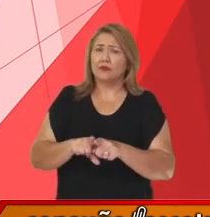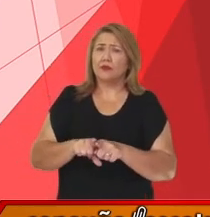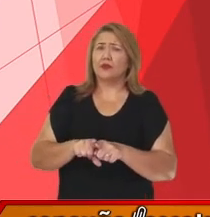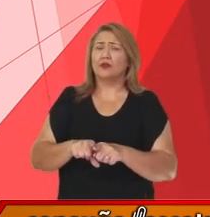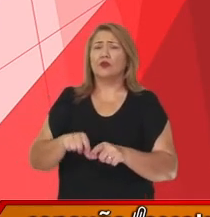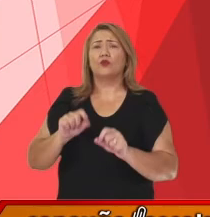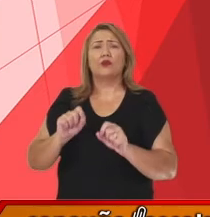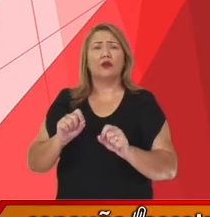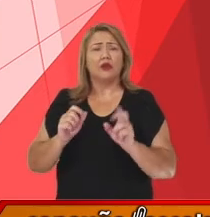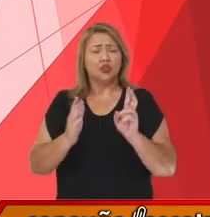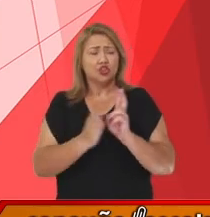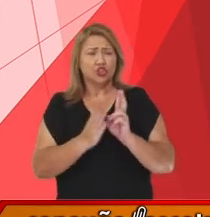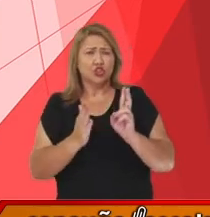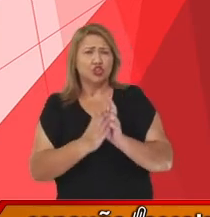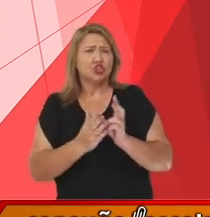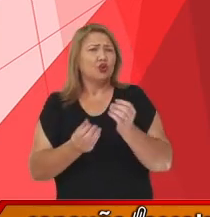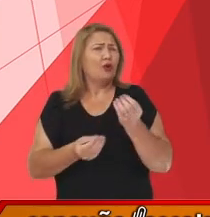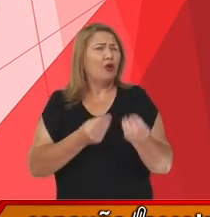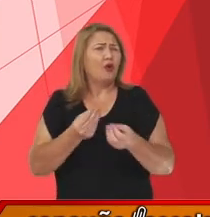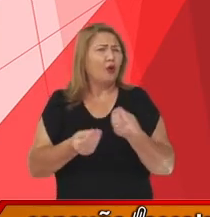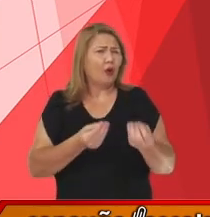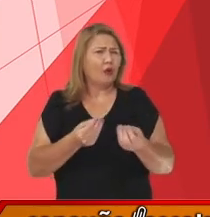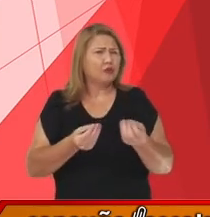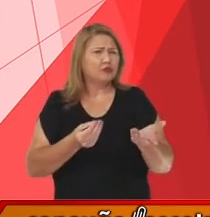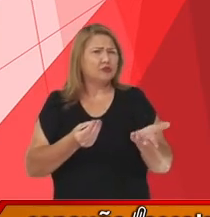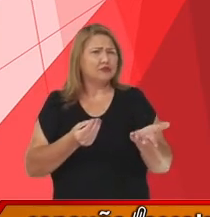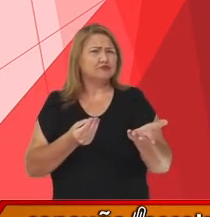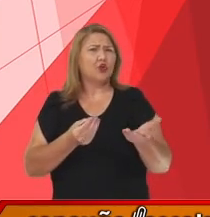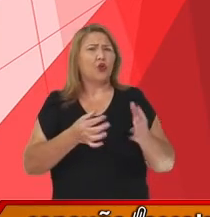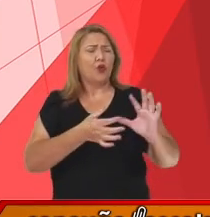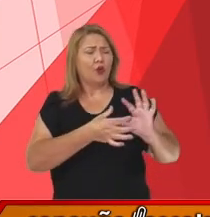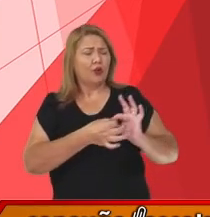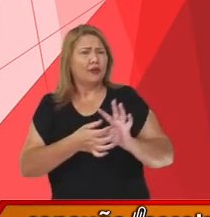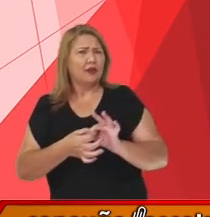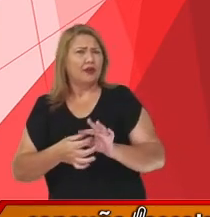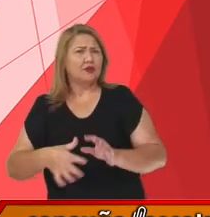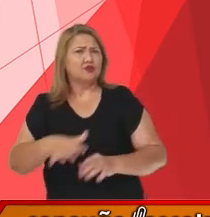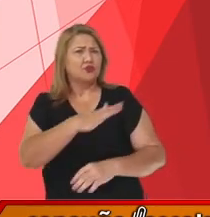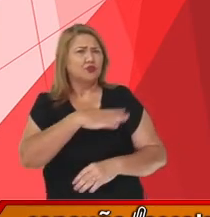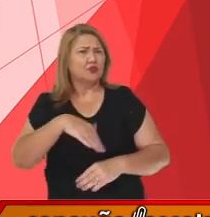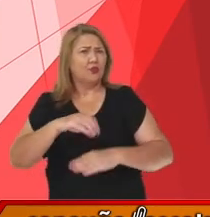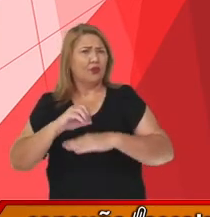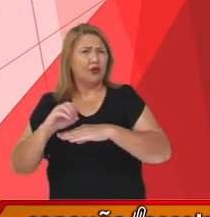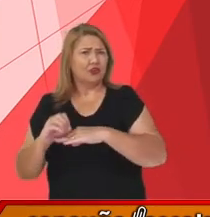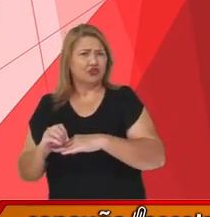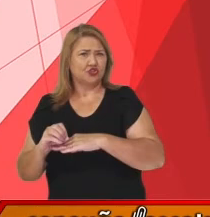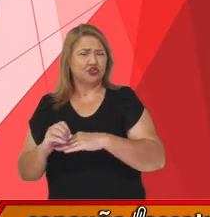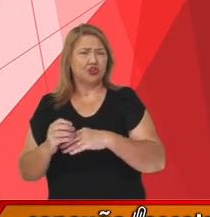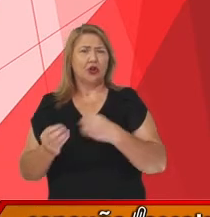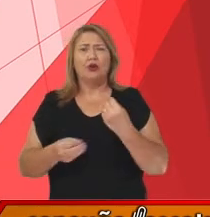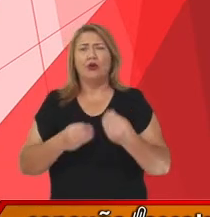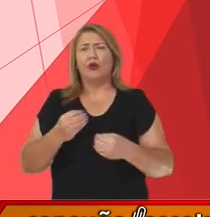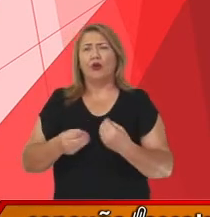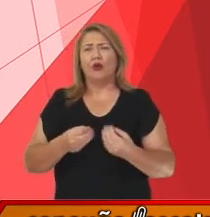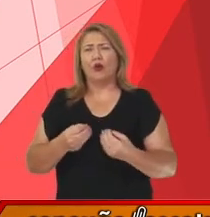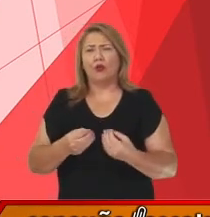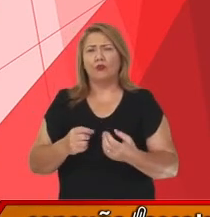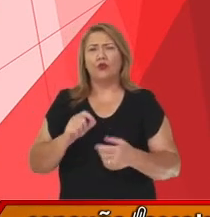os indígenas foram tratados nesse contexto da expansão para o oeste e os reflexos